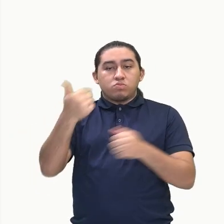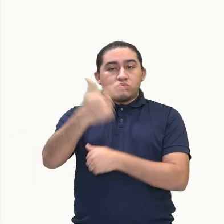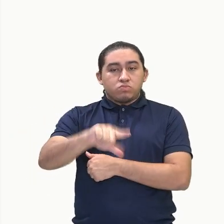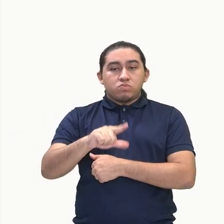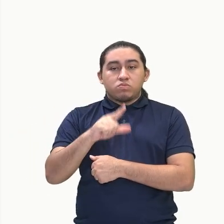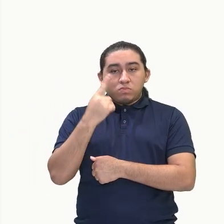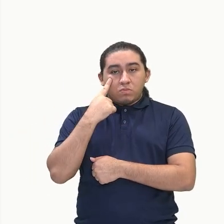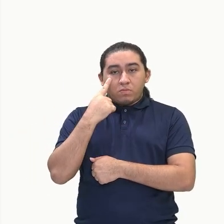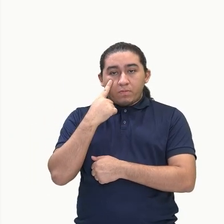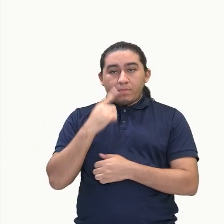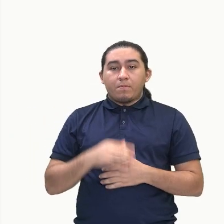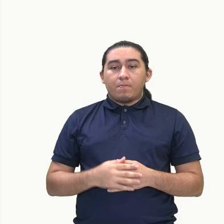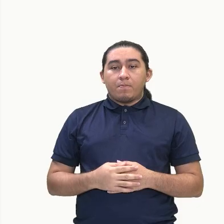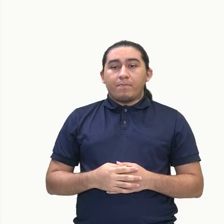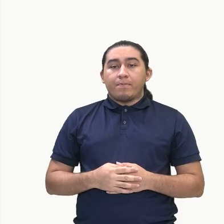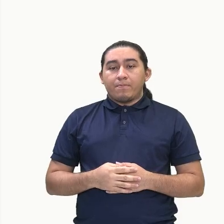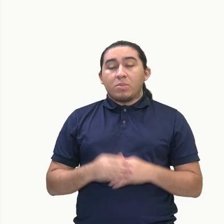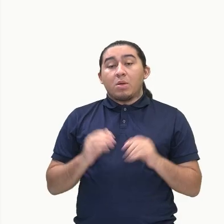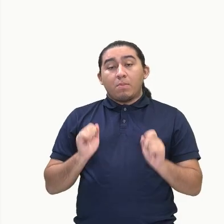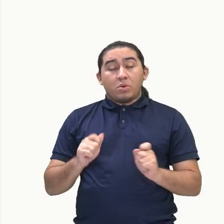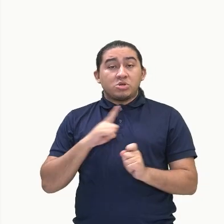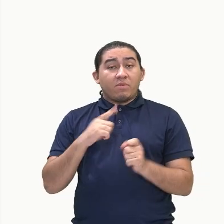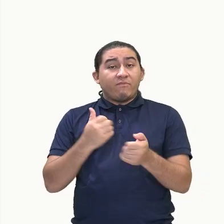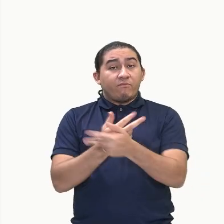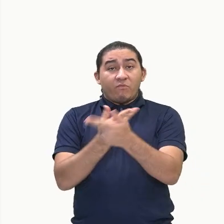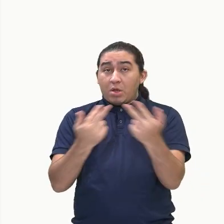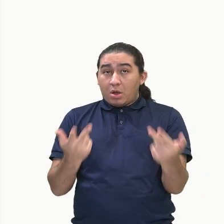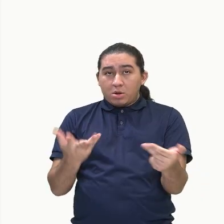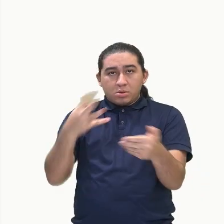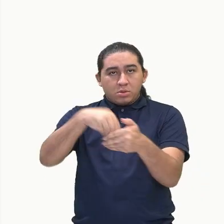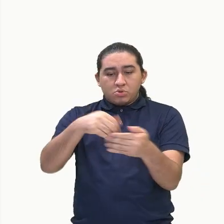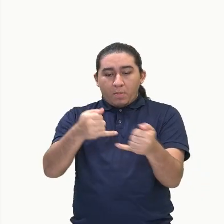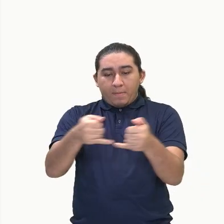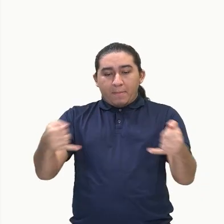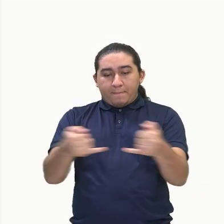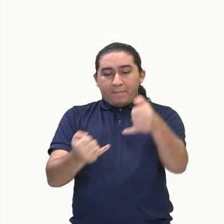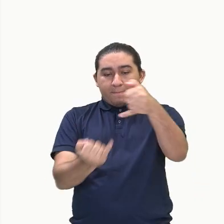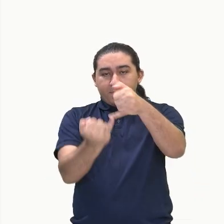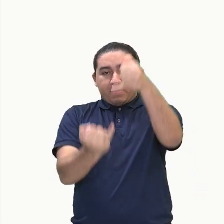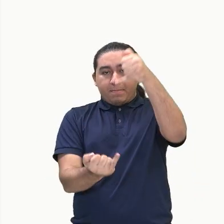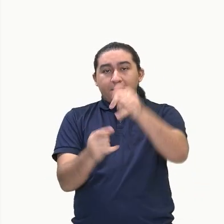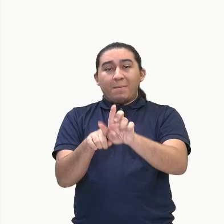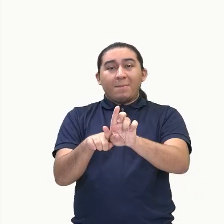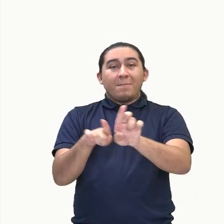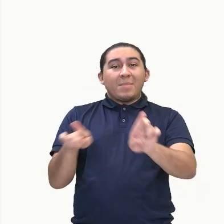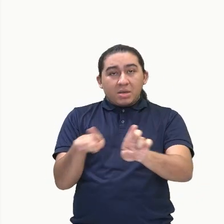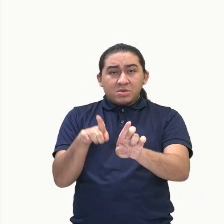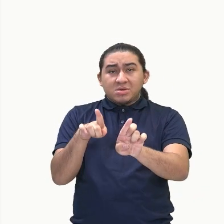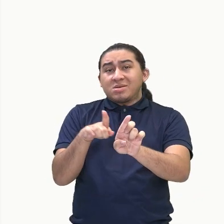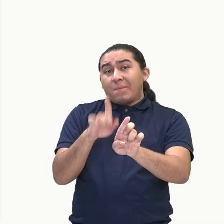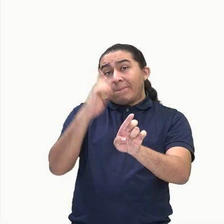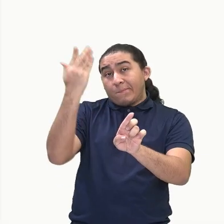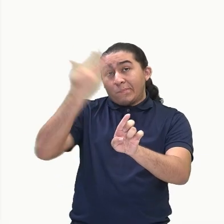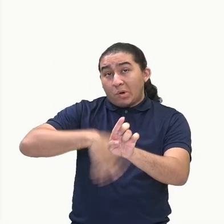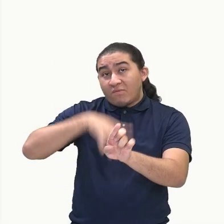posso ver várias retas aqui, ó. Mas isso não garante que ele é